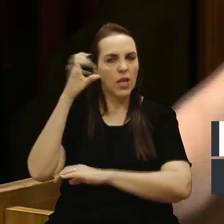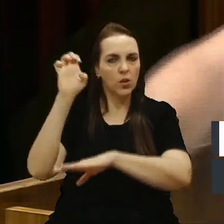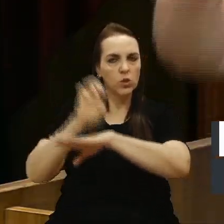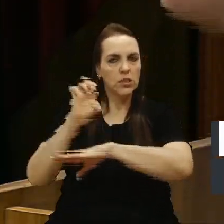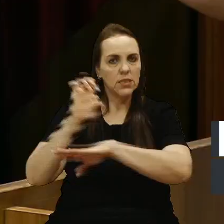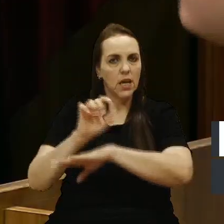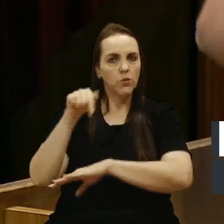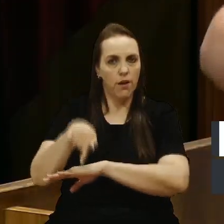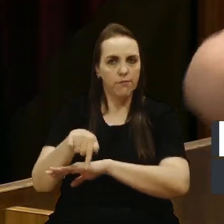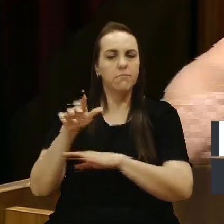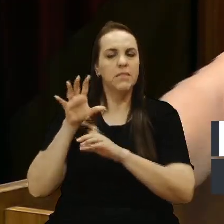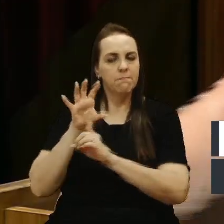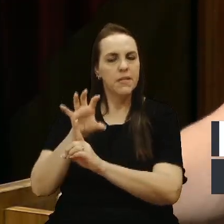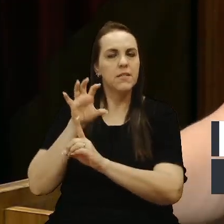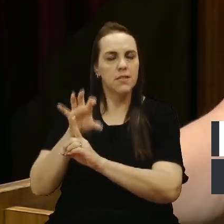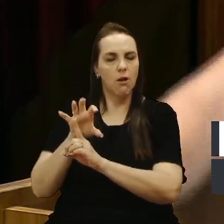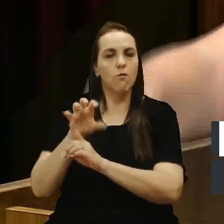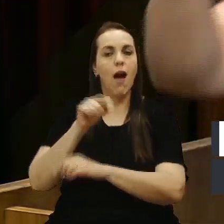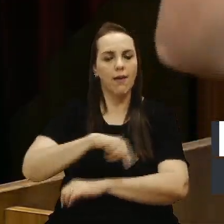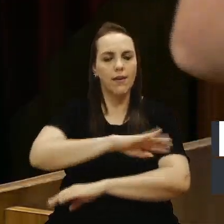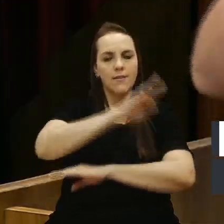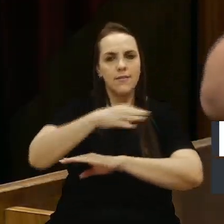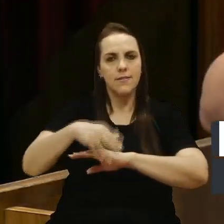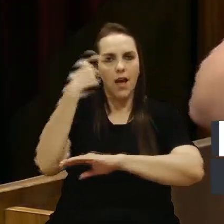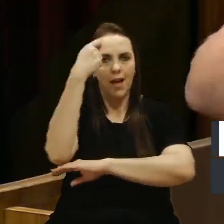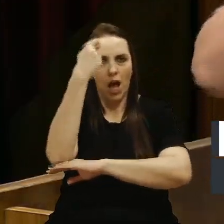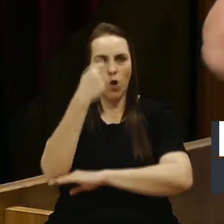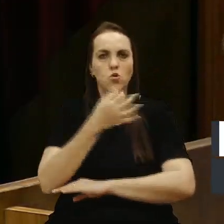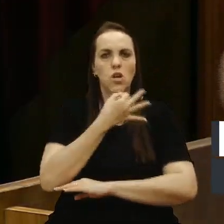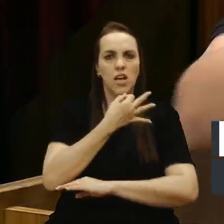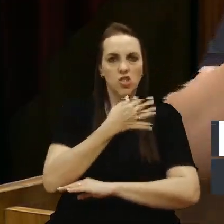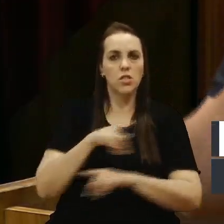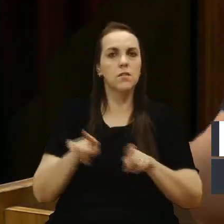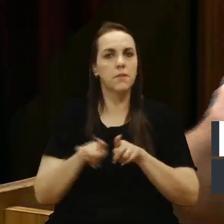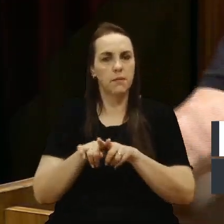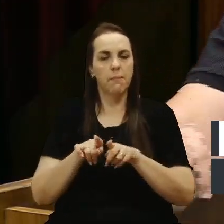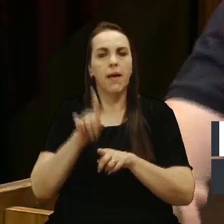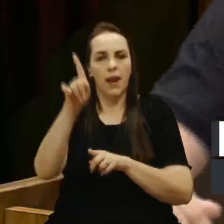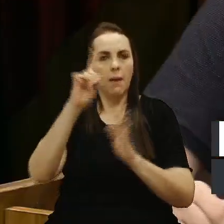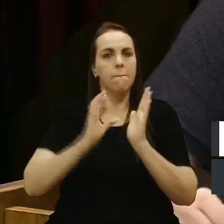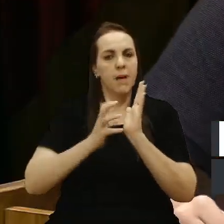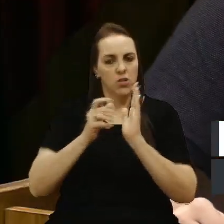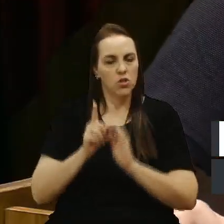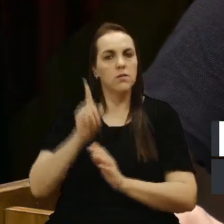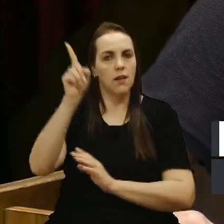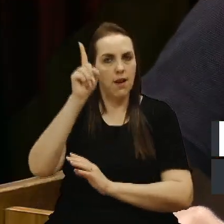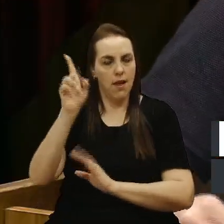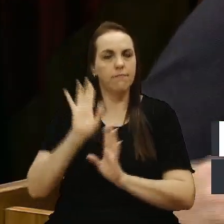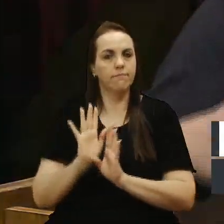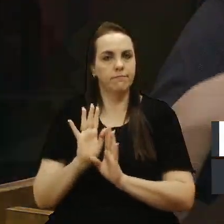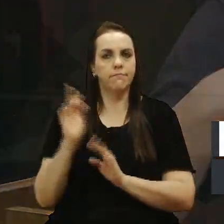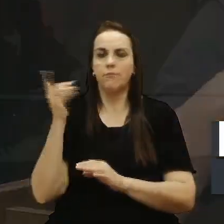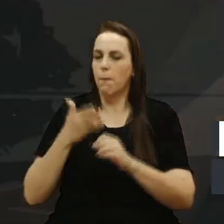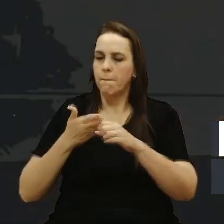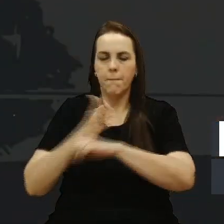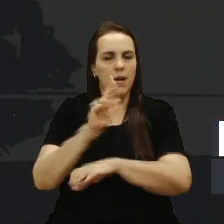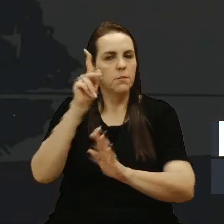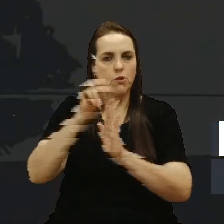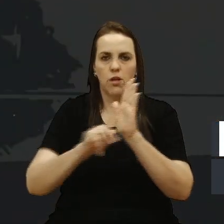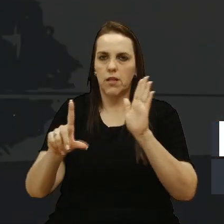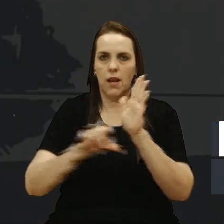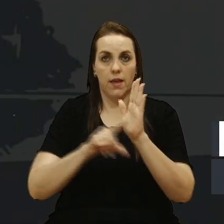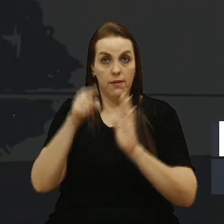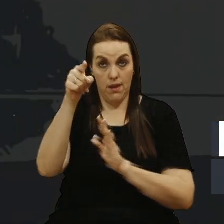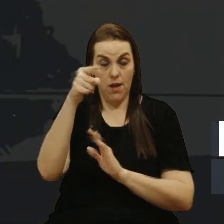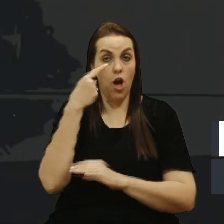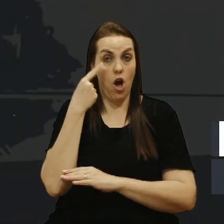estadual, não só aqui da Serra Gaúcha, não só de Caxias, mas as nossas bancadas, que não passe esse projeto de lei que está lá. O